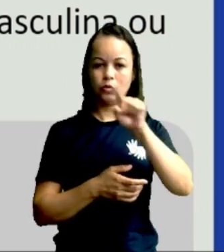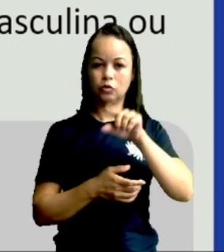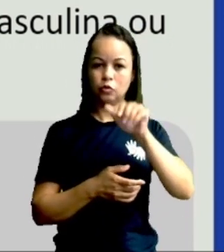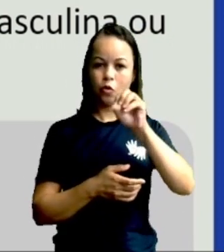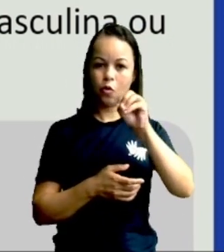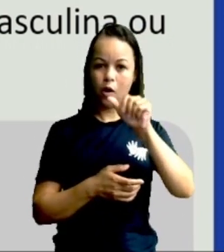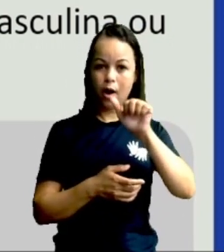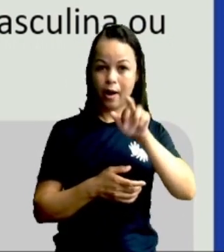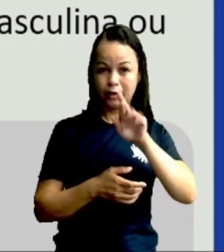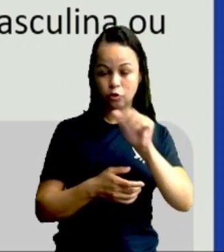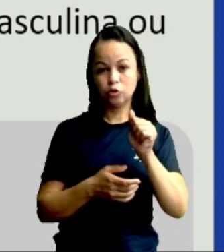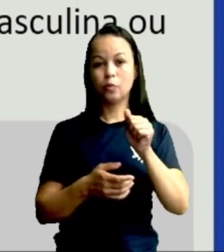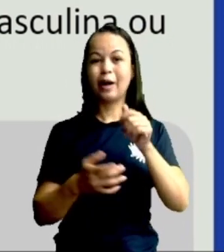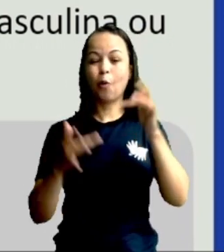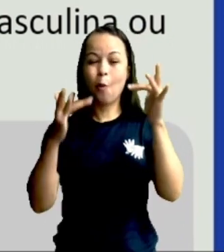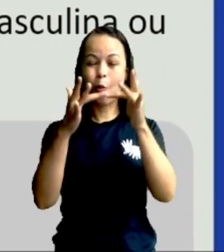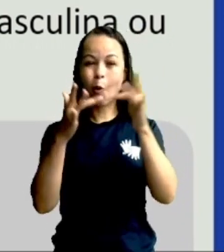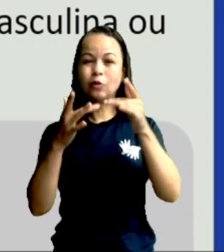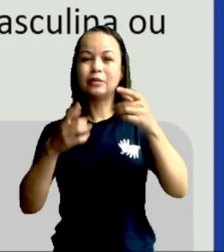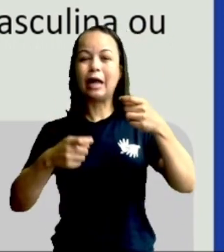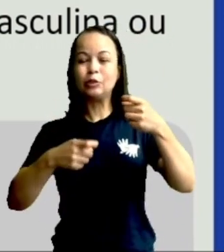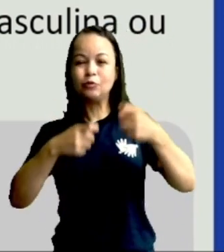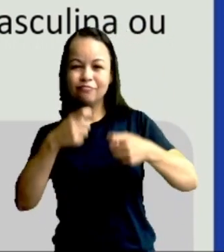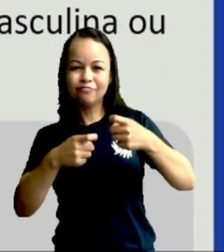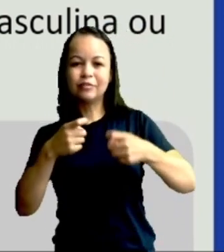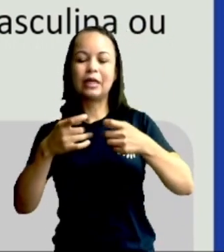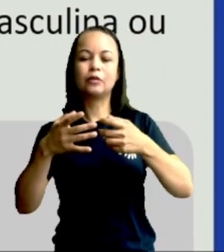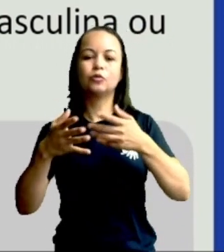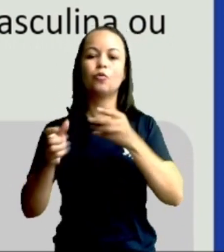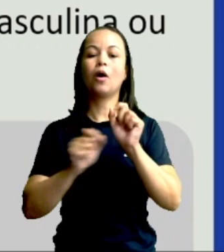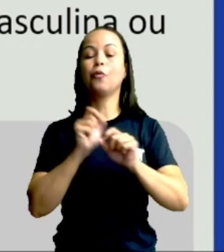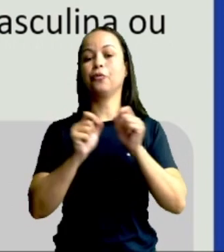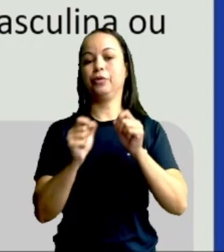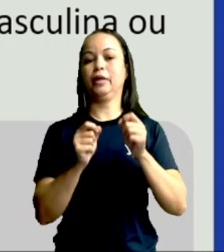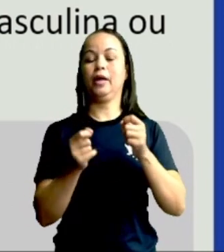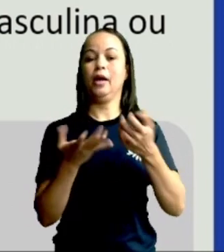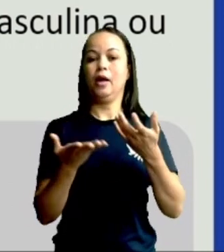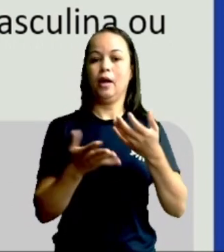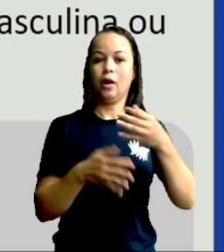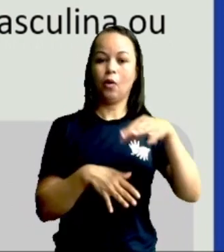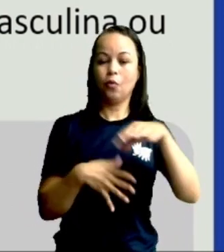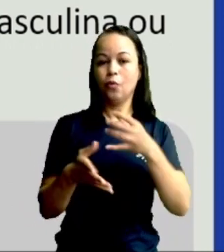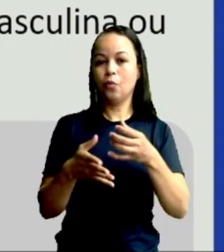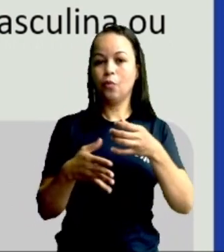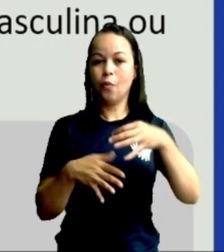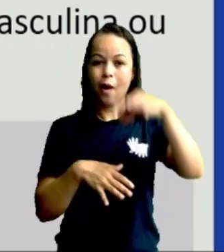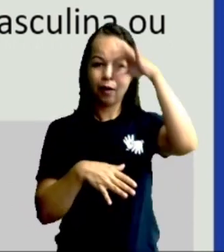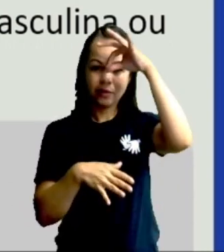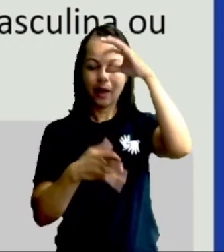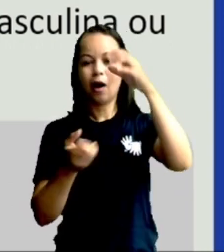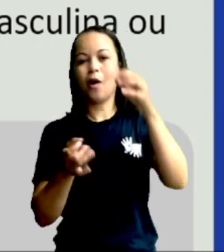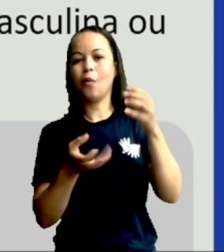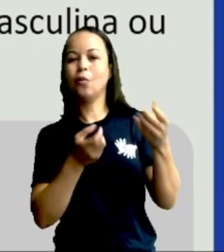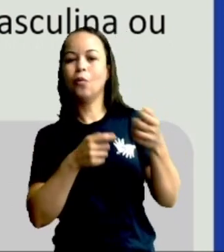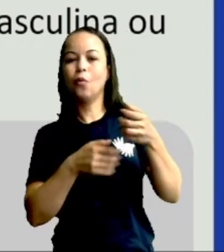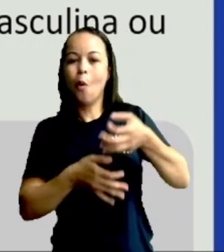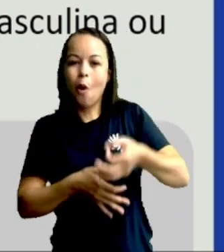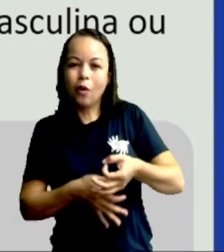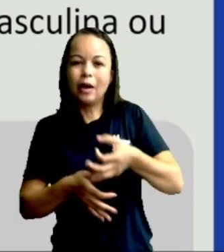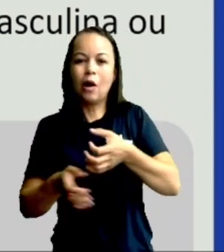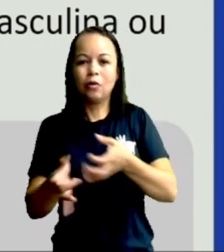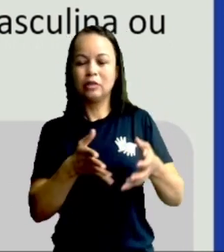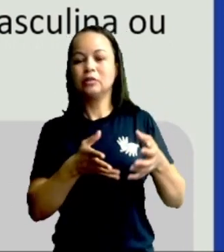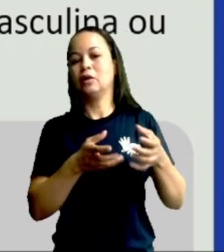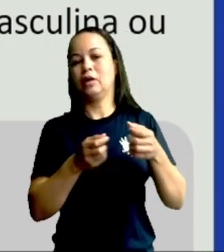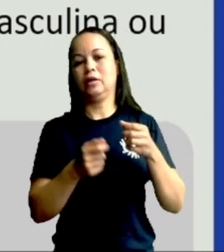contato sexual, oral, vaginal e anal, sem o uso da camisinha masculina ou feminina, os